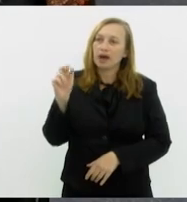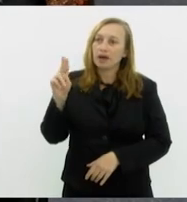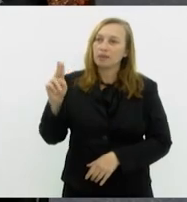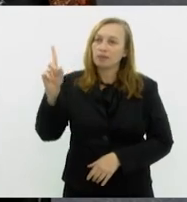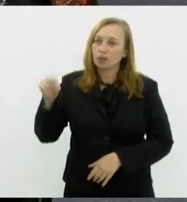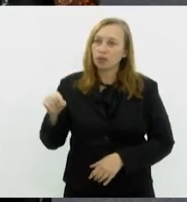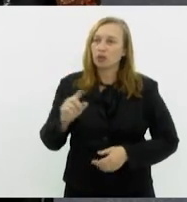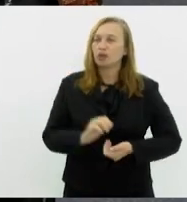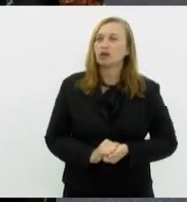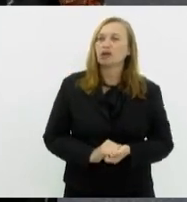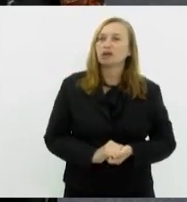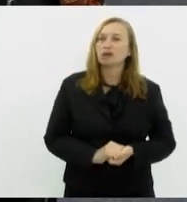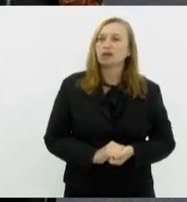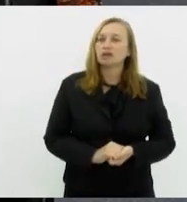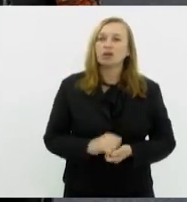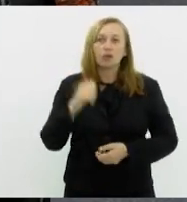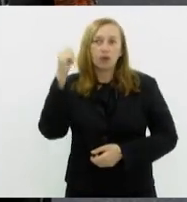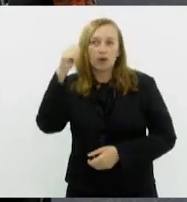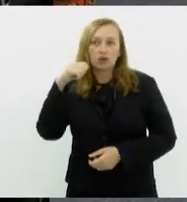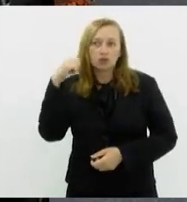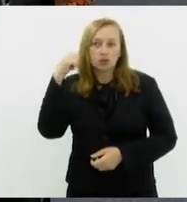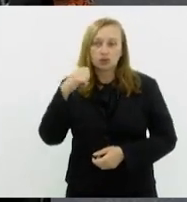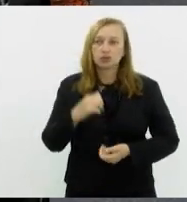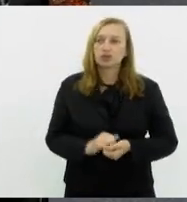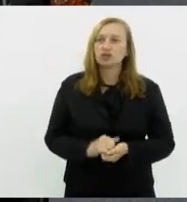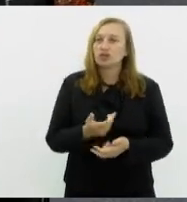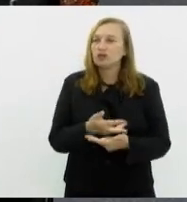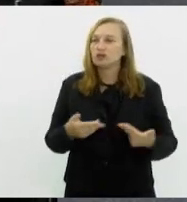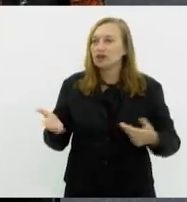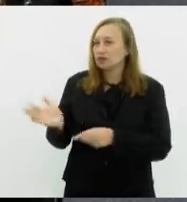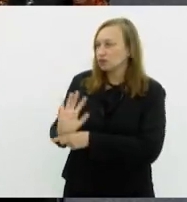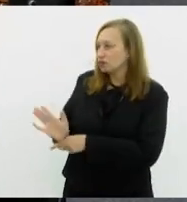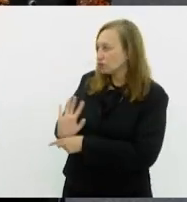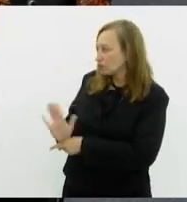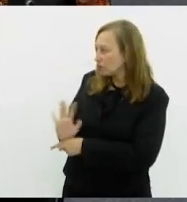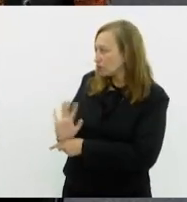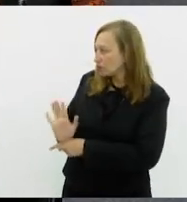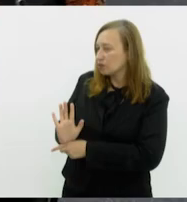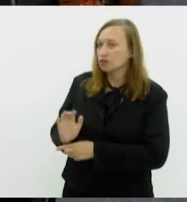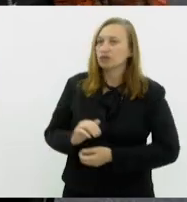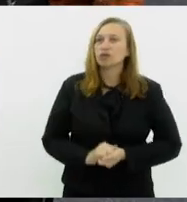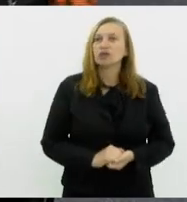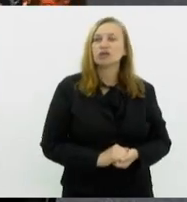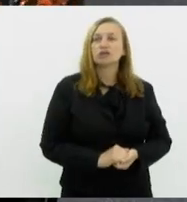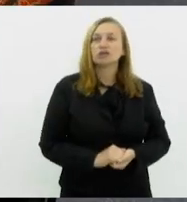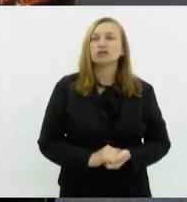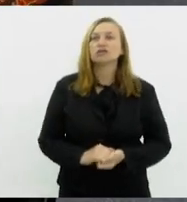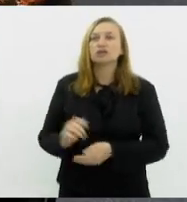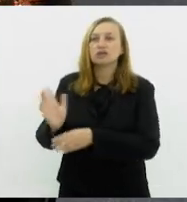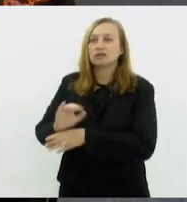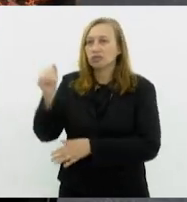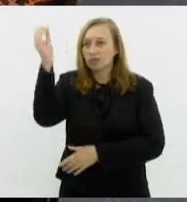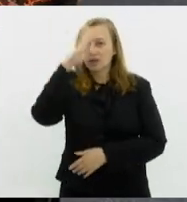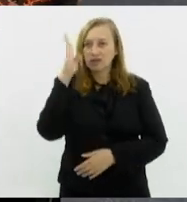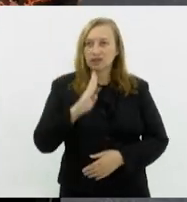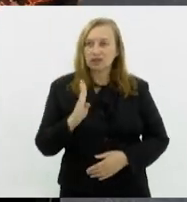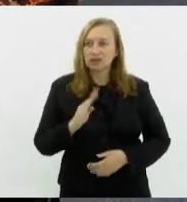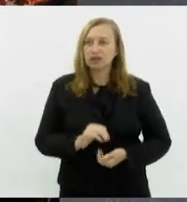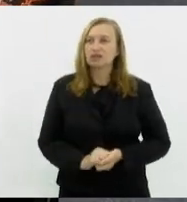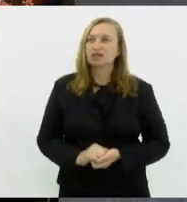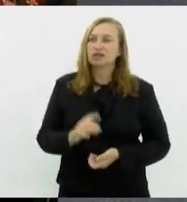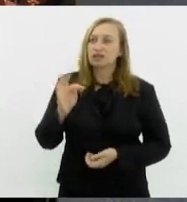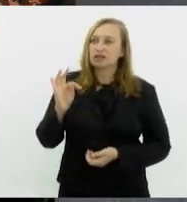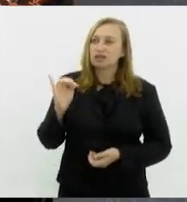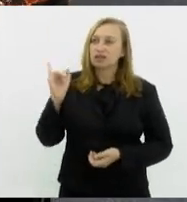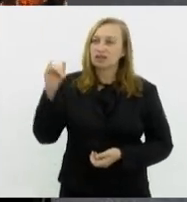Santana, que é um ator, participou de vários filmes com uma importância central no cinema brasileiro, como Tim